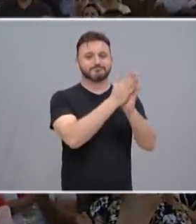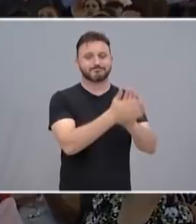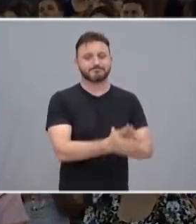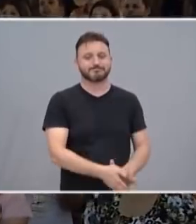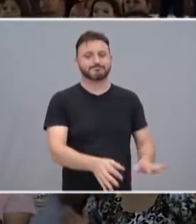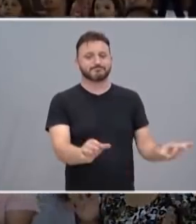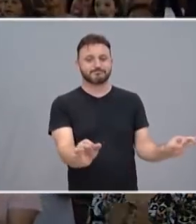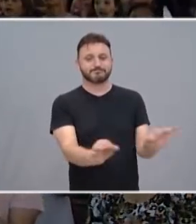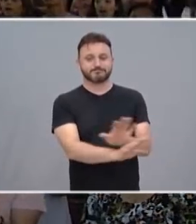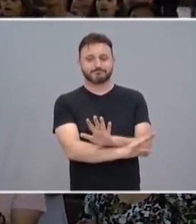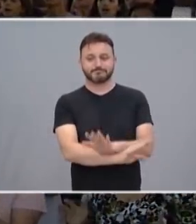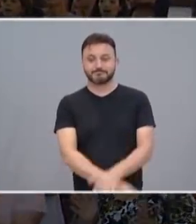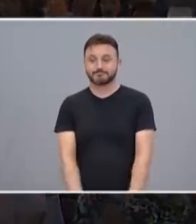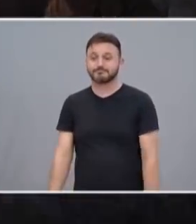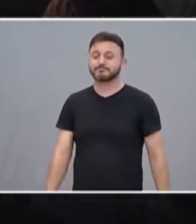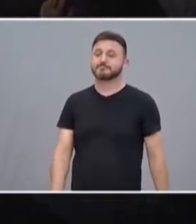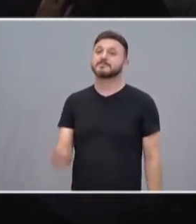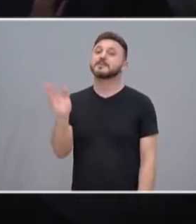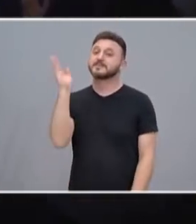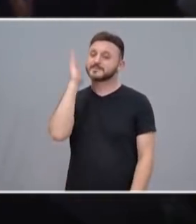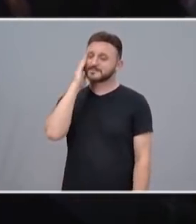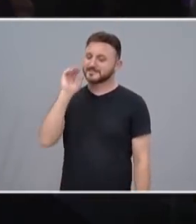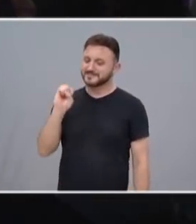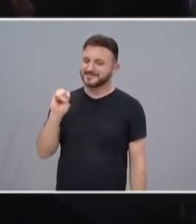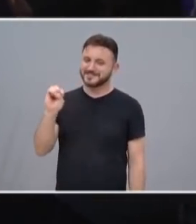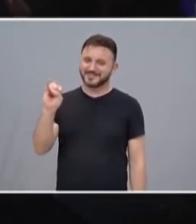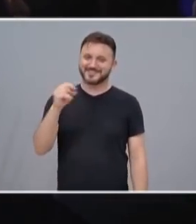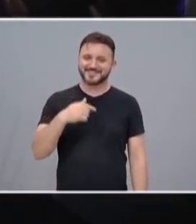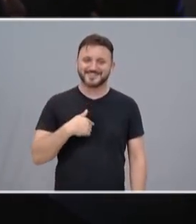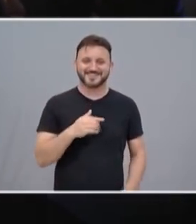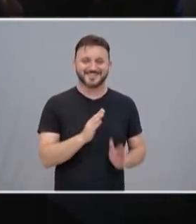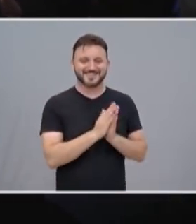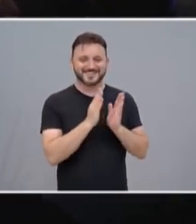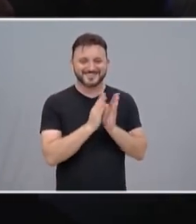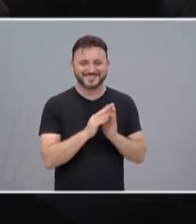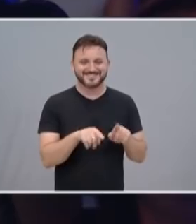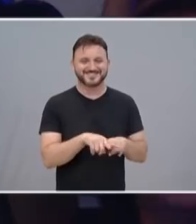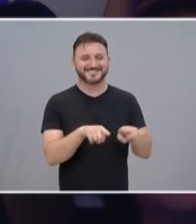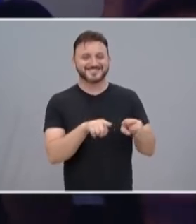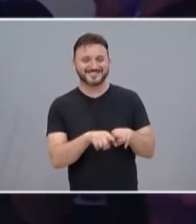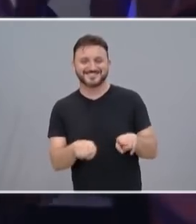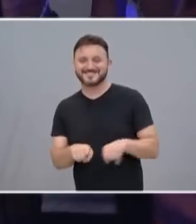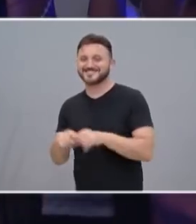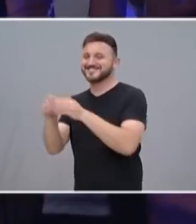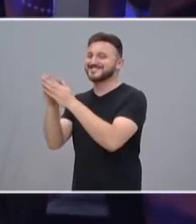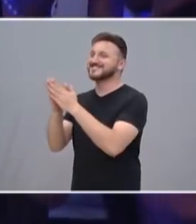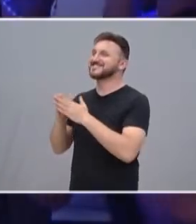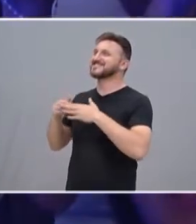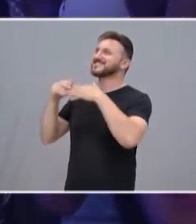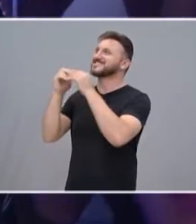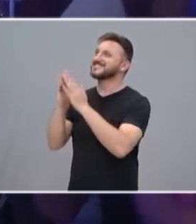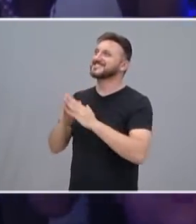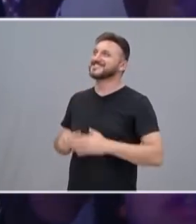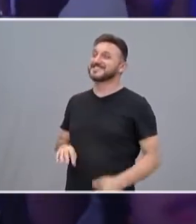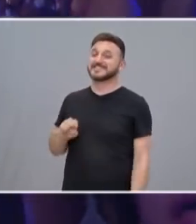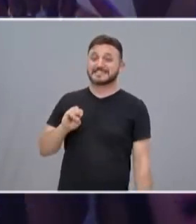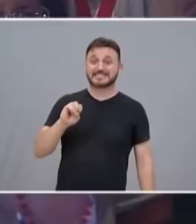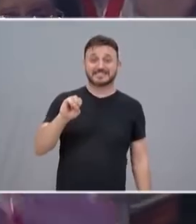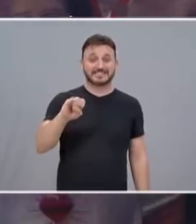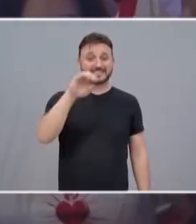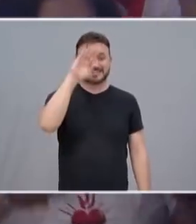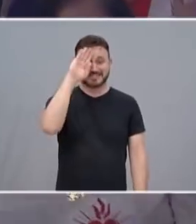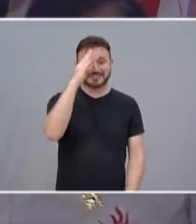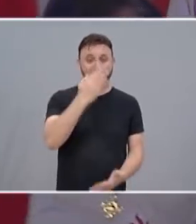que se eu rezar, eu sei que se eu clamar, eu sei que se eu